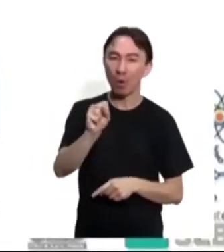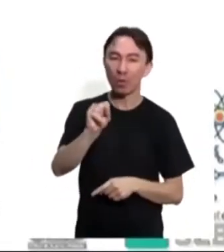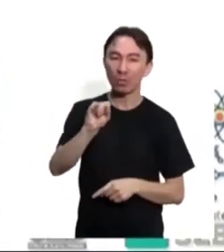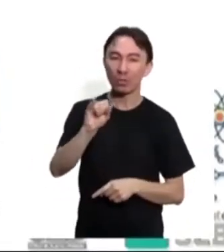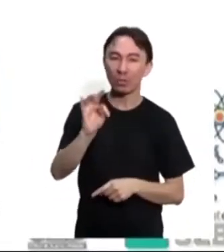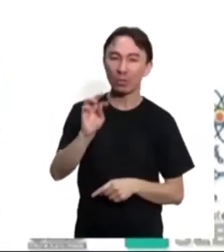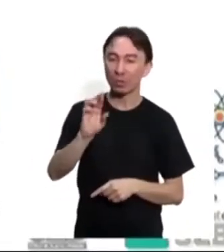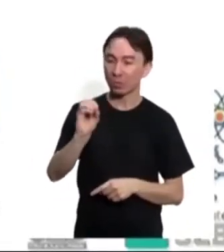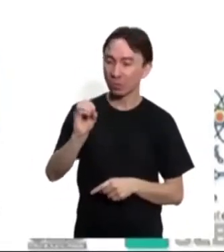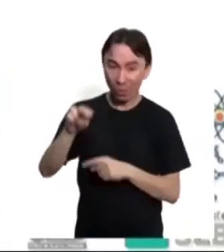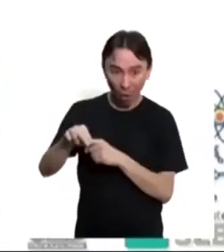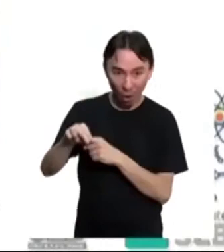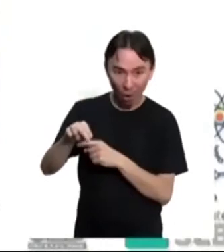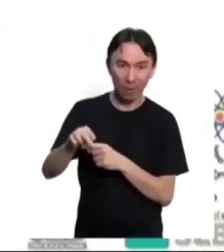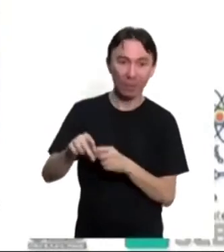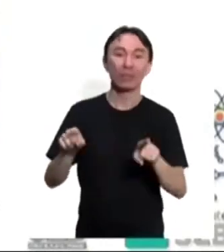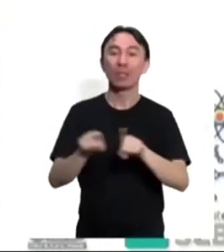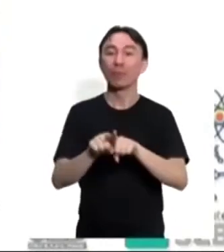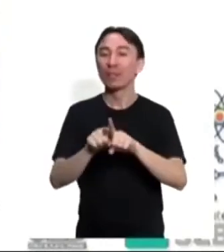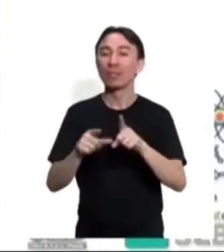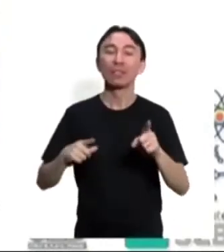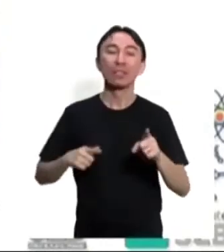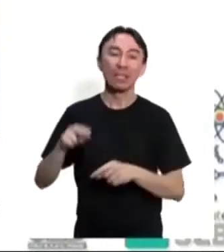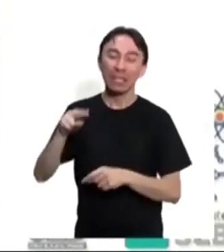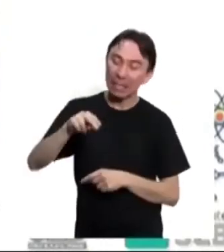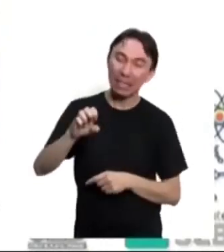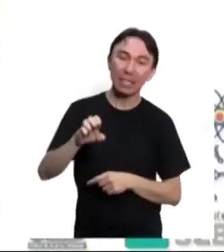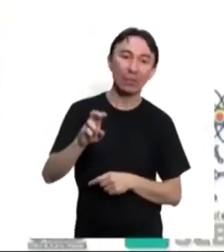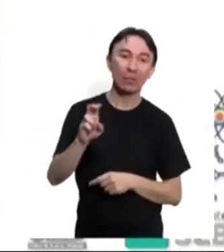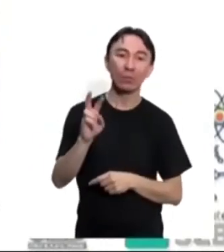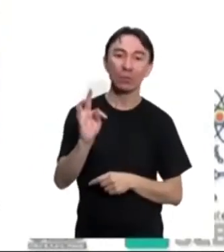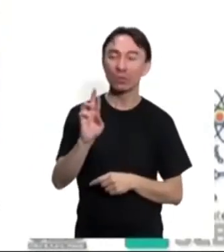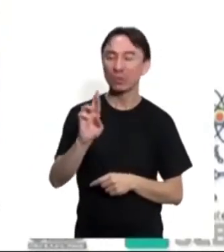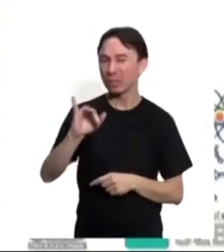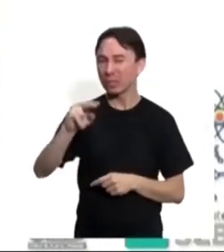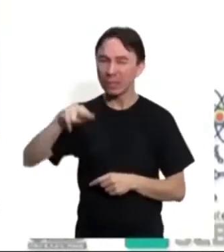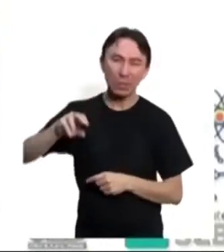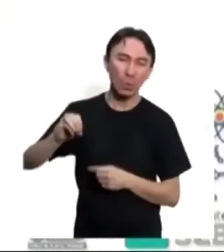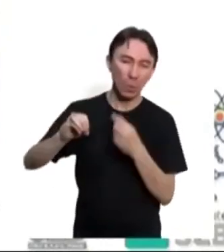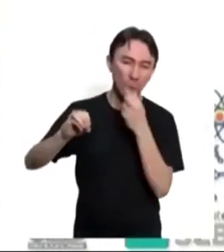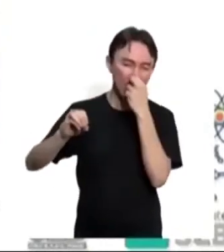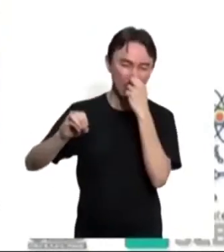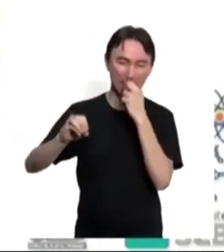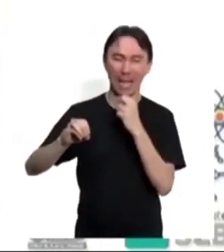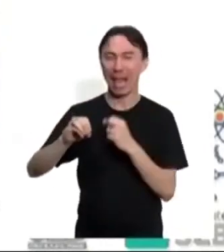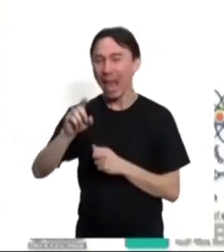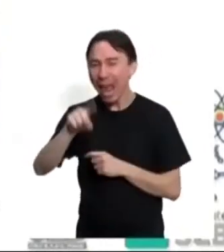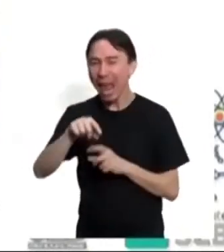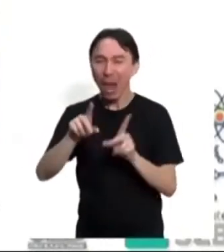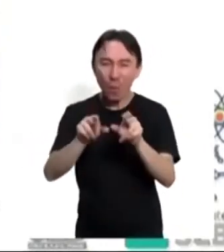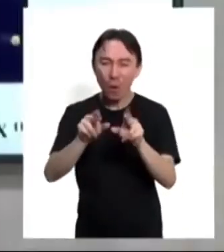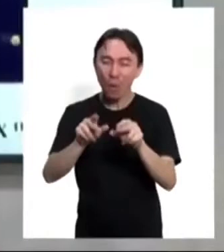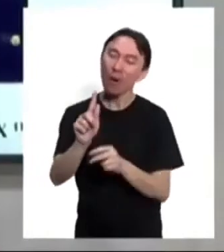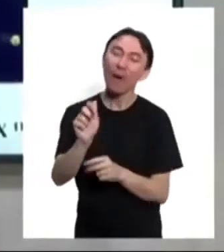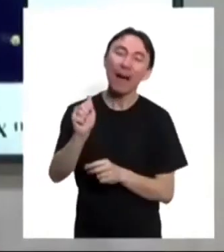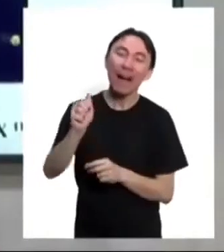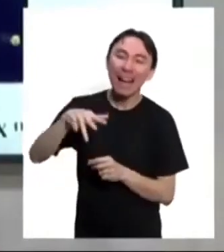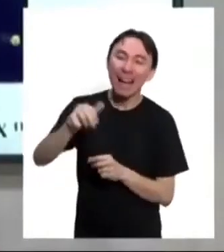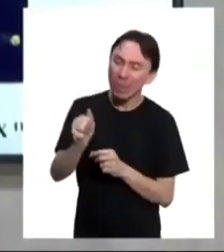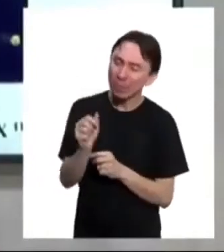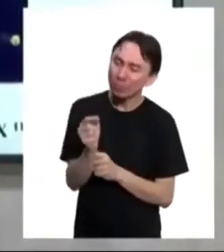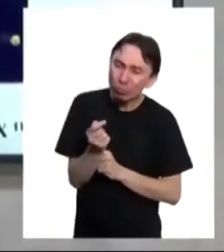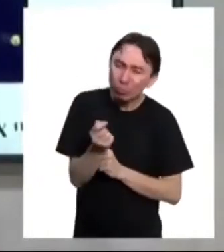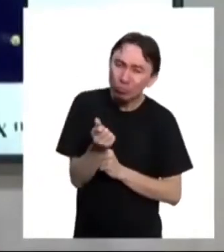carro, 0 e menos 1. E a partícula neutrino, que é uma gama pequenininha. Então, olha só